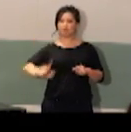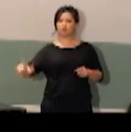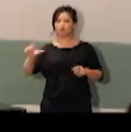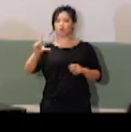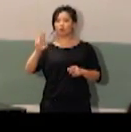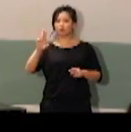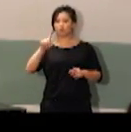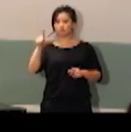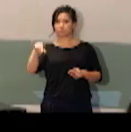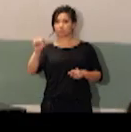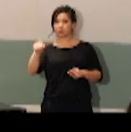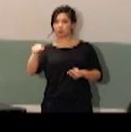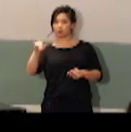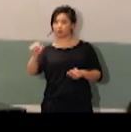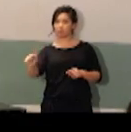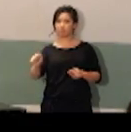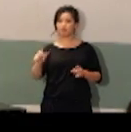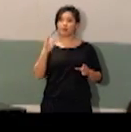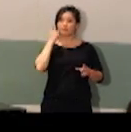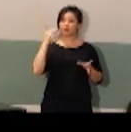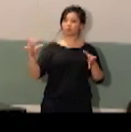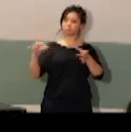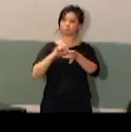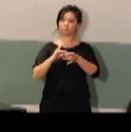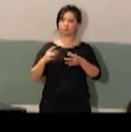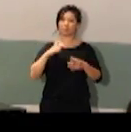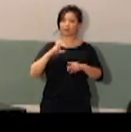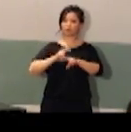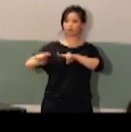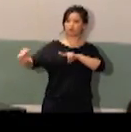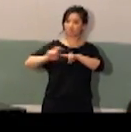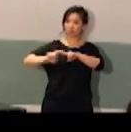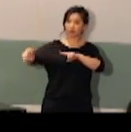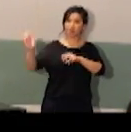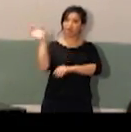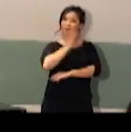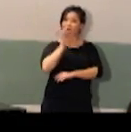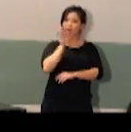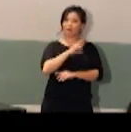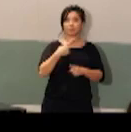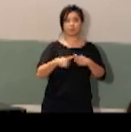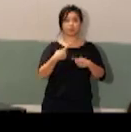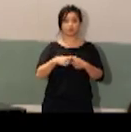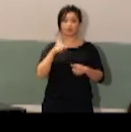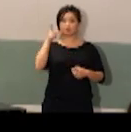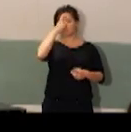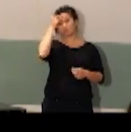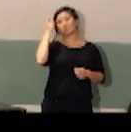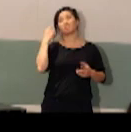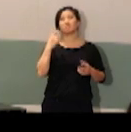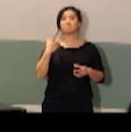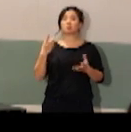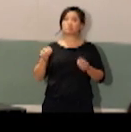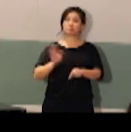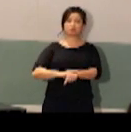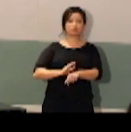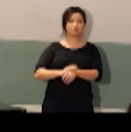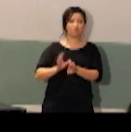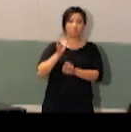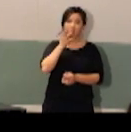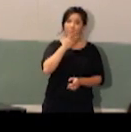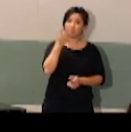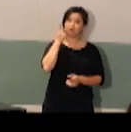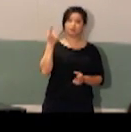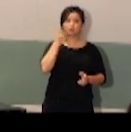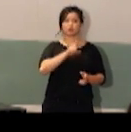entorno perdem muito tempo em deslocamento para a cidade. E devemos ter bicicletários também, fazendo com que as ciclovias, de